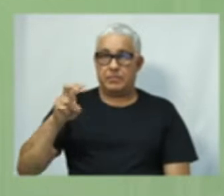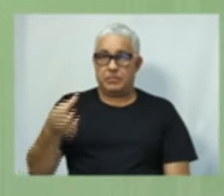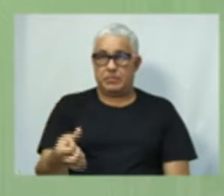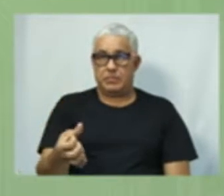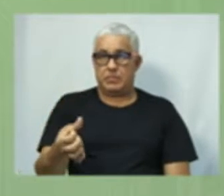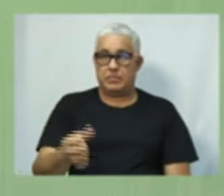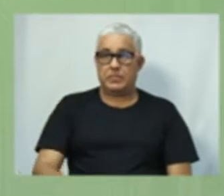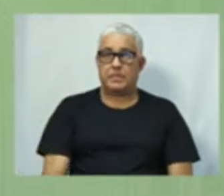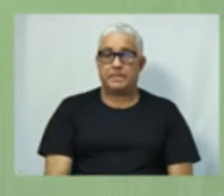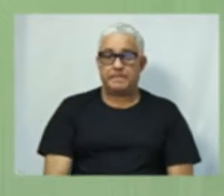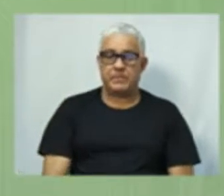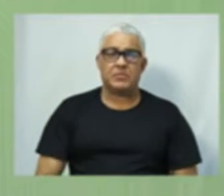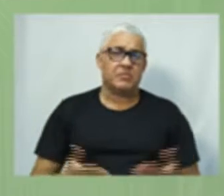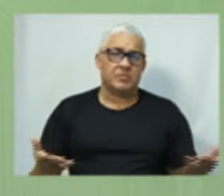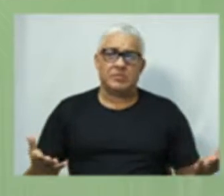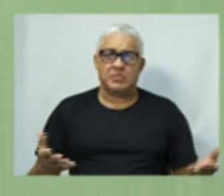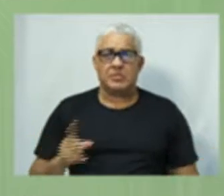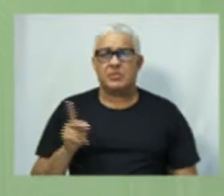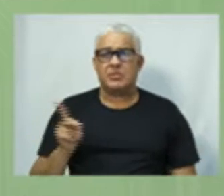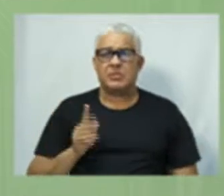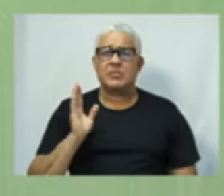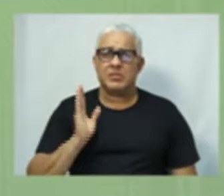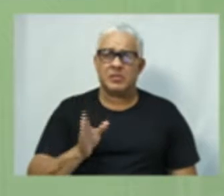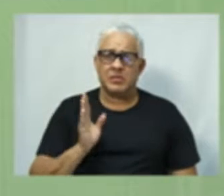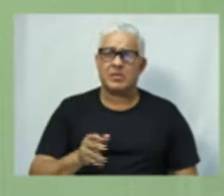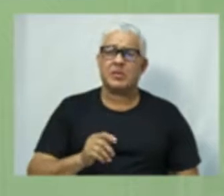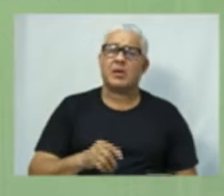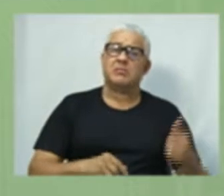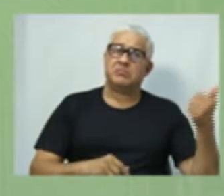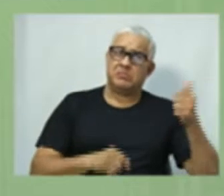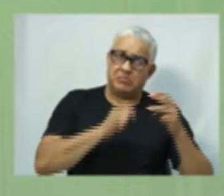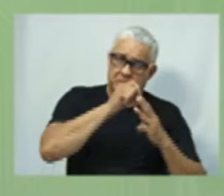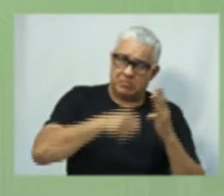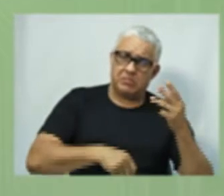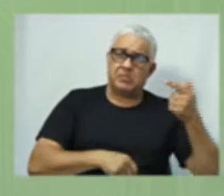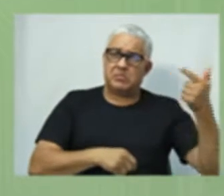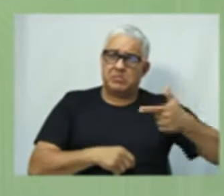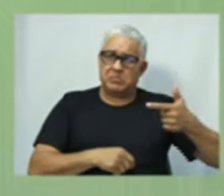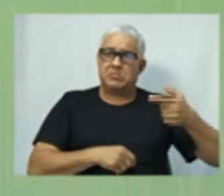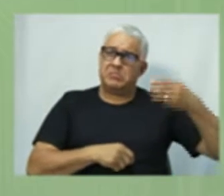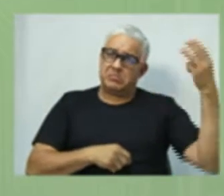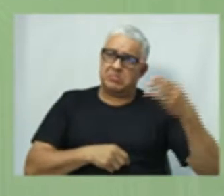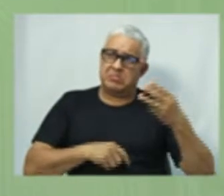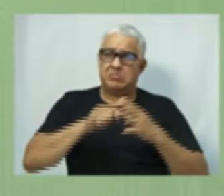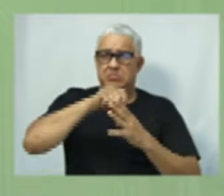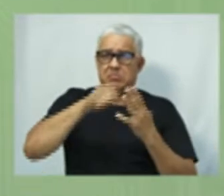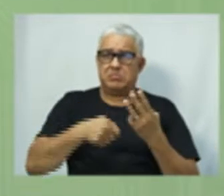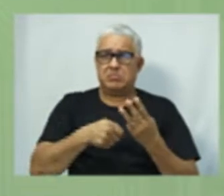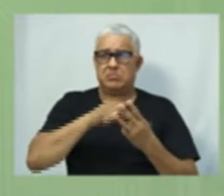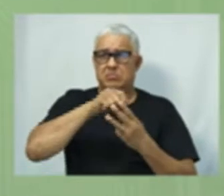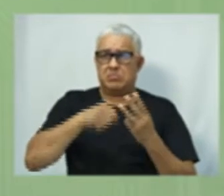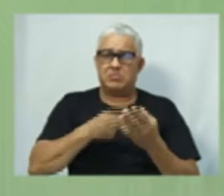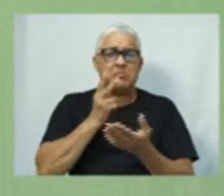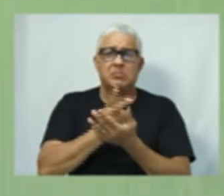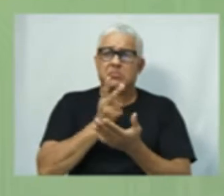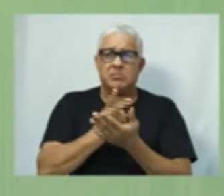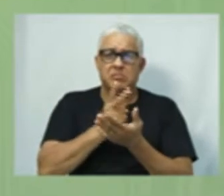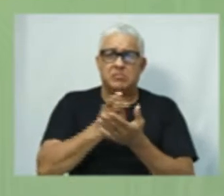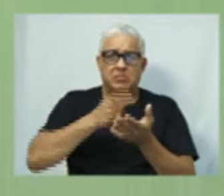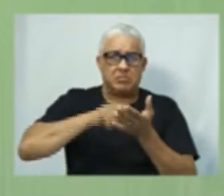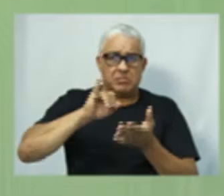3.382,56. Mas, professor, o senhor já falou isso no primeiro trimestre, falou isso no segundo trimestre, terceiro trimestre. Mas isso não é a mesma coisa que o imposto de